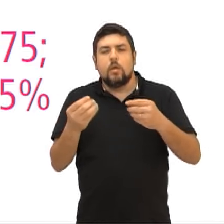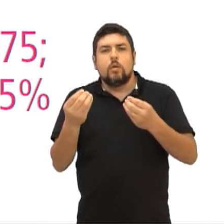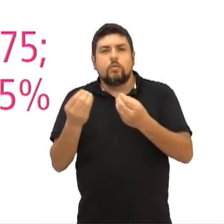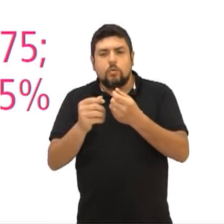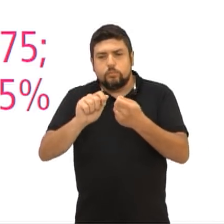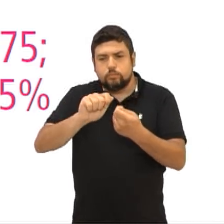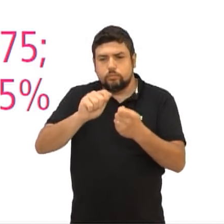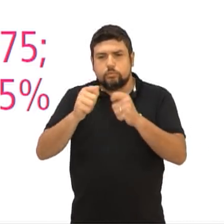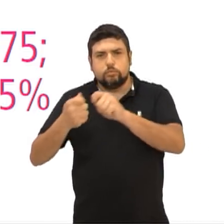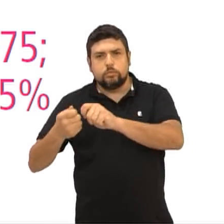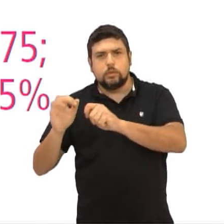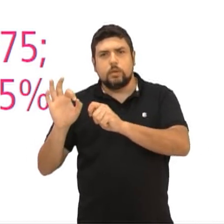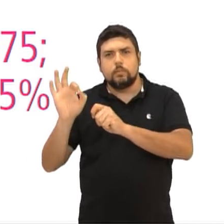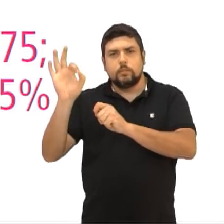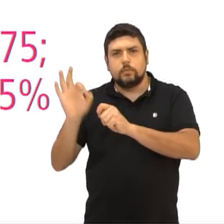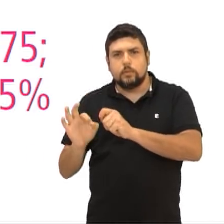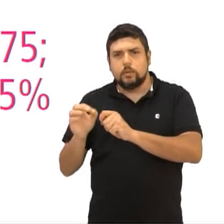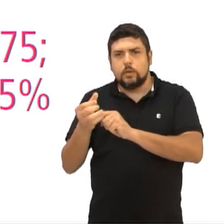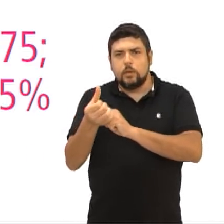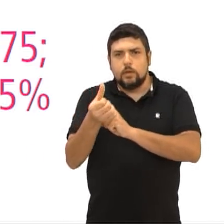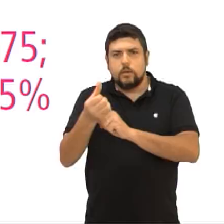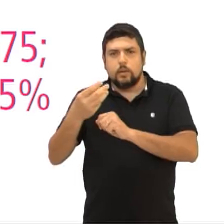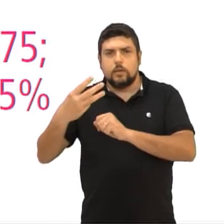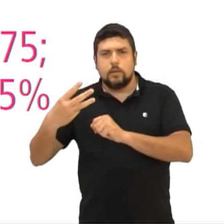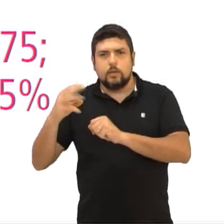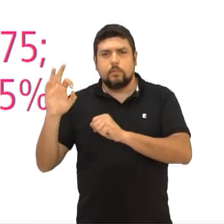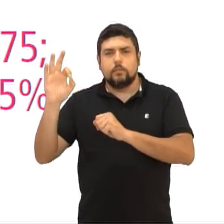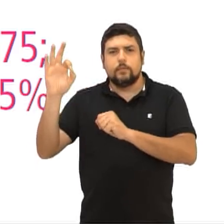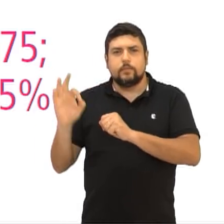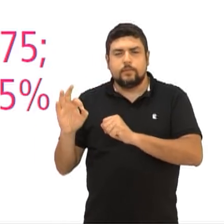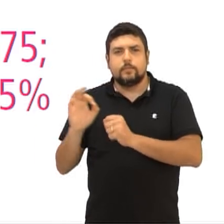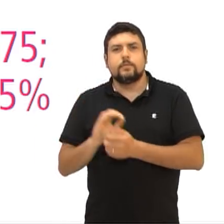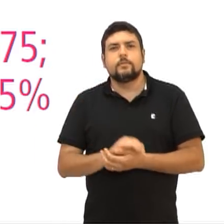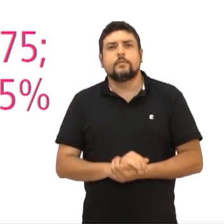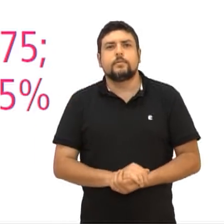percentual, ele fica 63%.